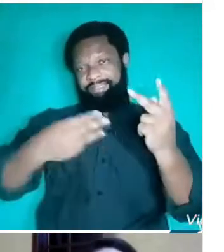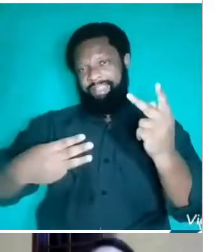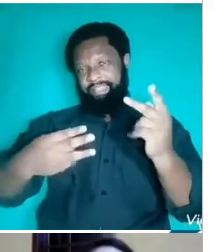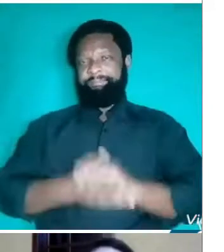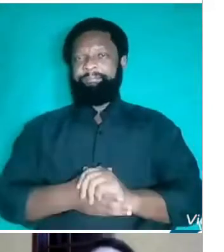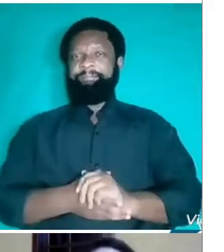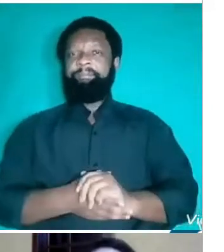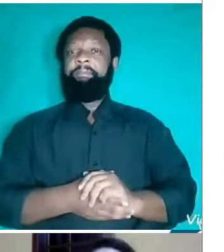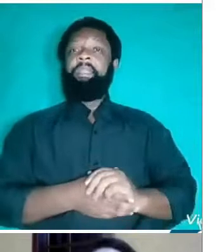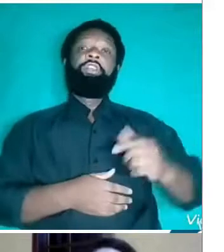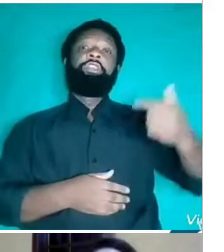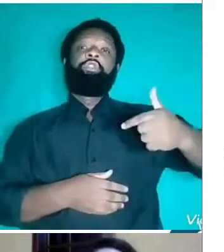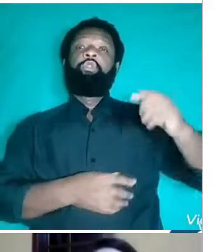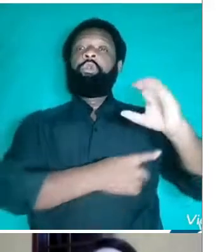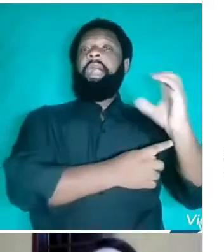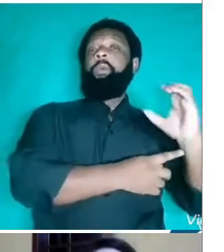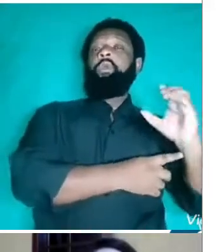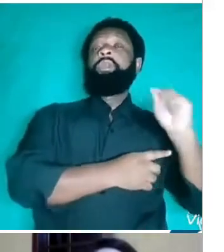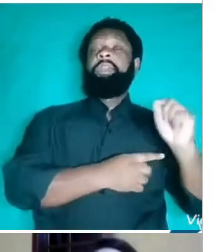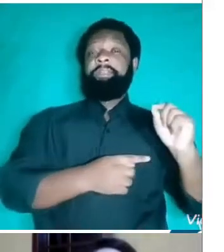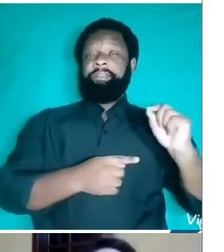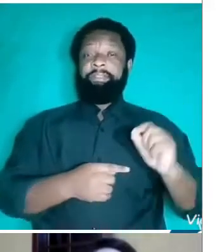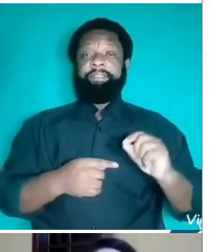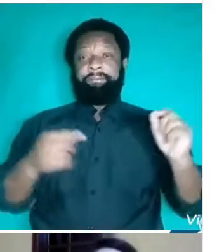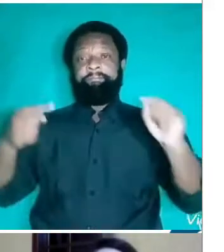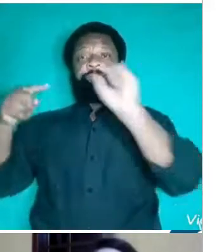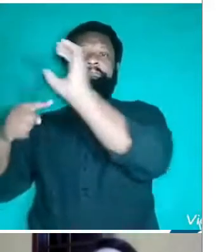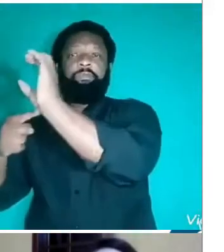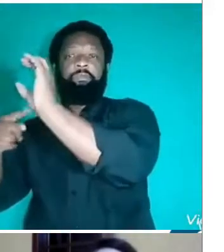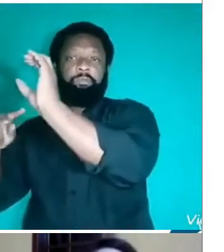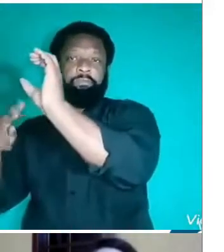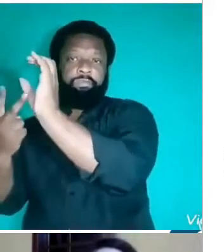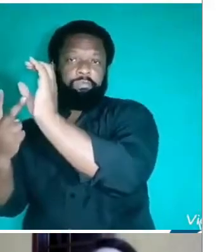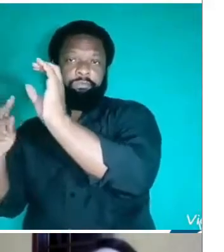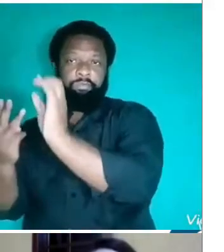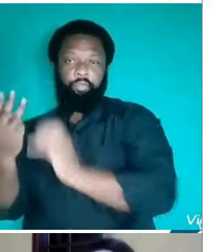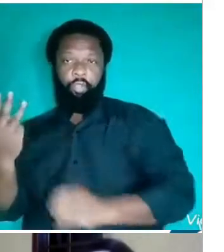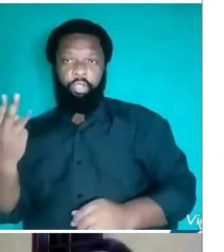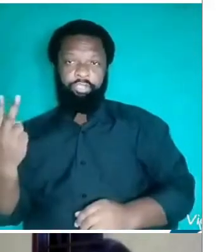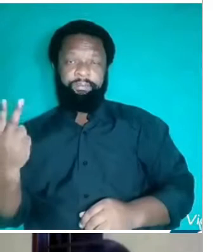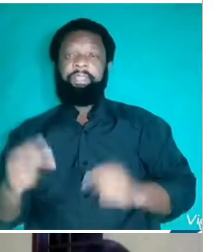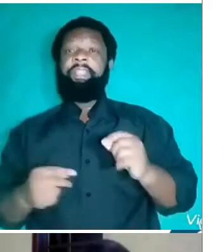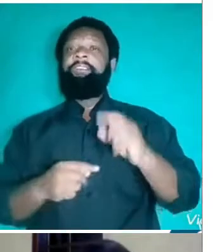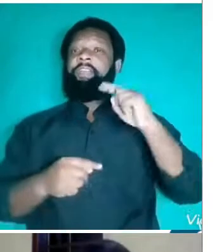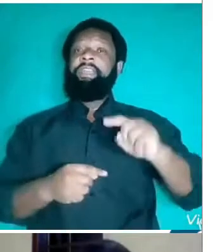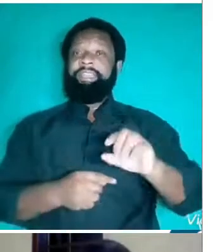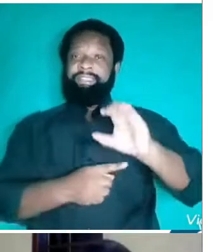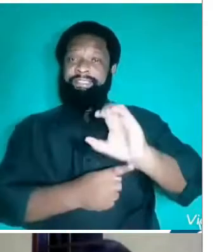CH3. Esse segundo carbono está ligado a 2 hidrogênios. Então, ó, olha aí o índice aqui,